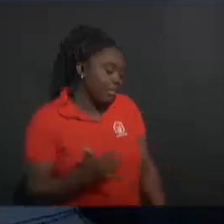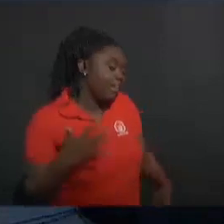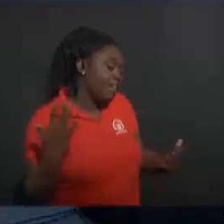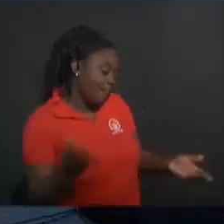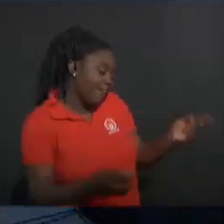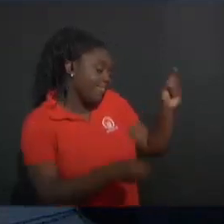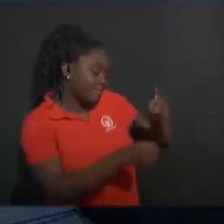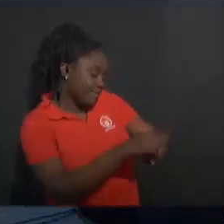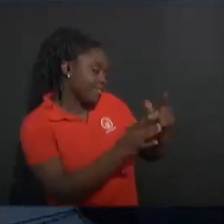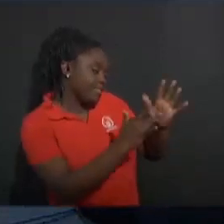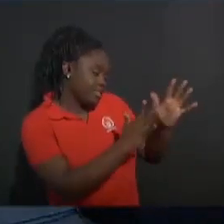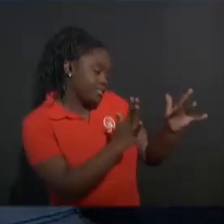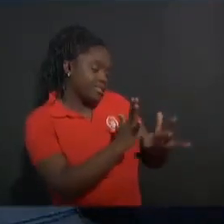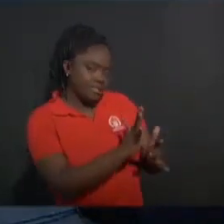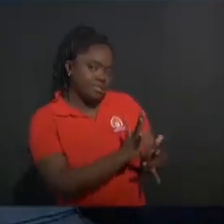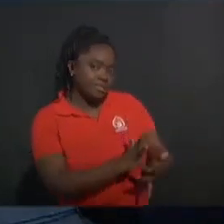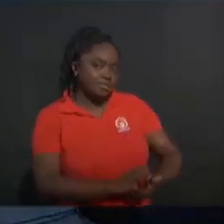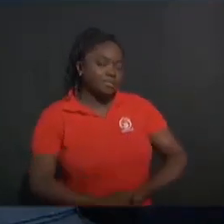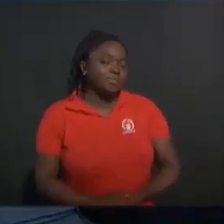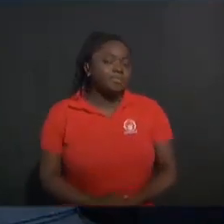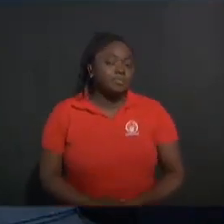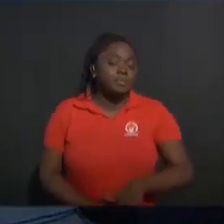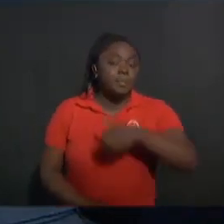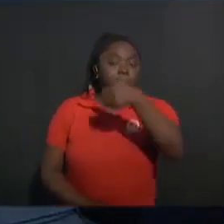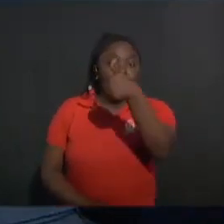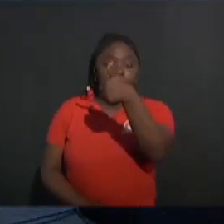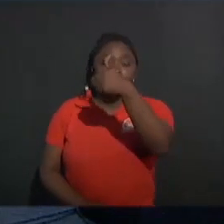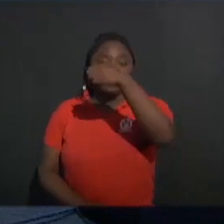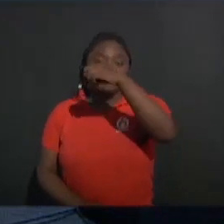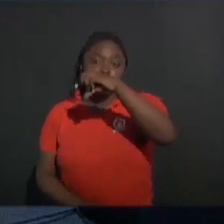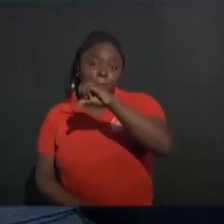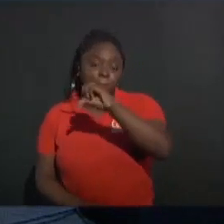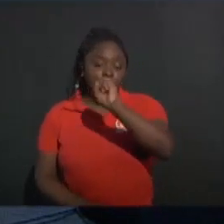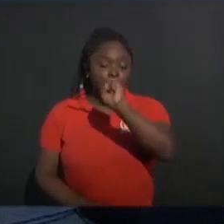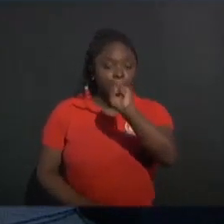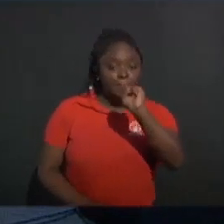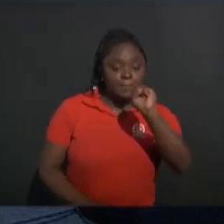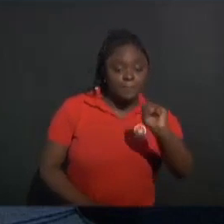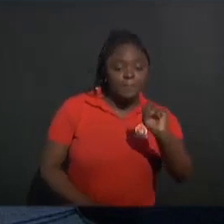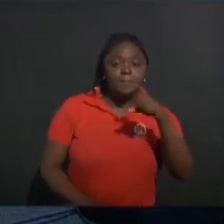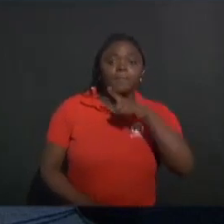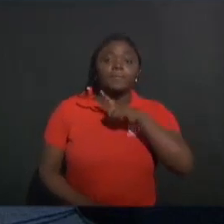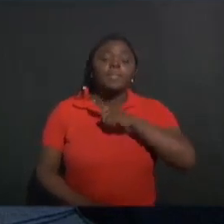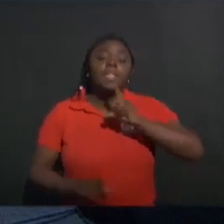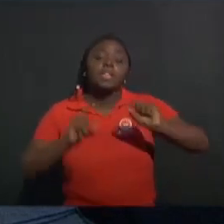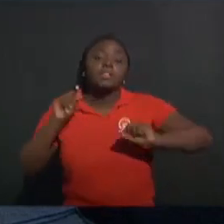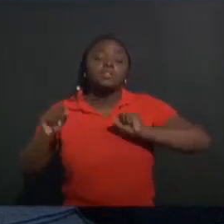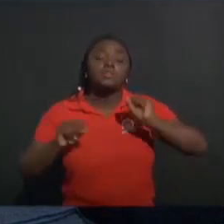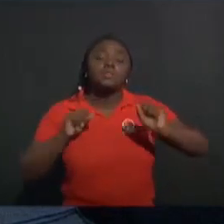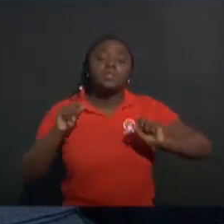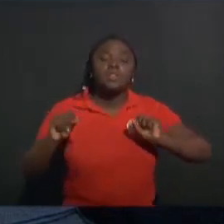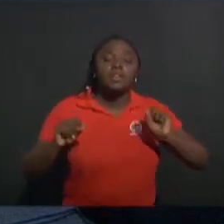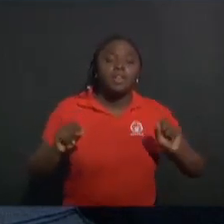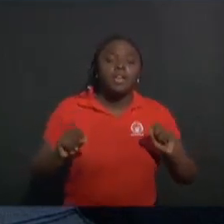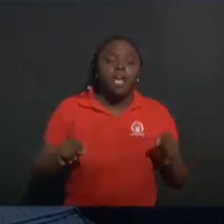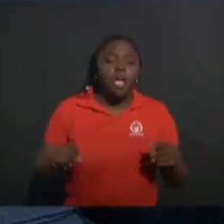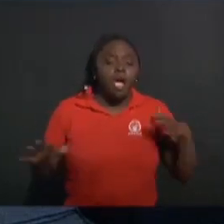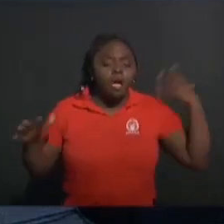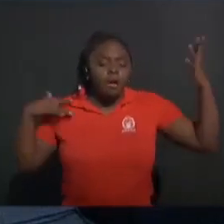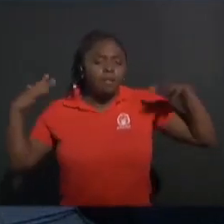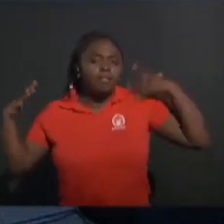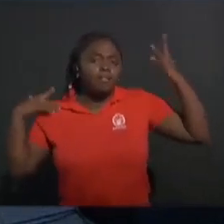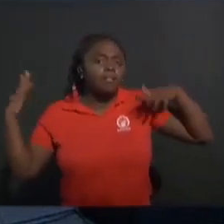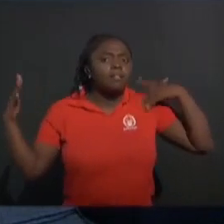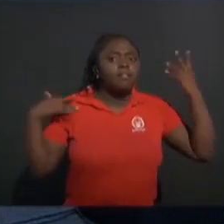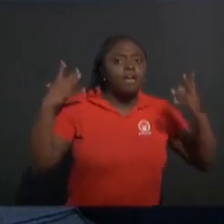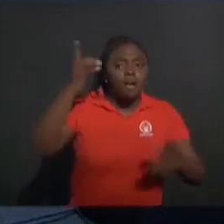Jesus. Outro, ó, 1988, houve também uma grande empolgação, principalmente com a ideia